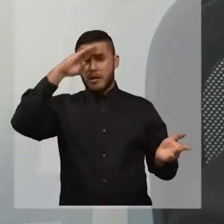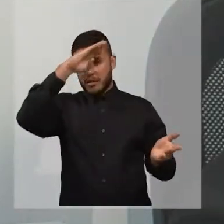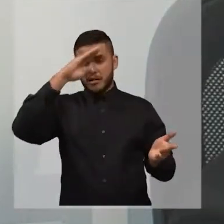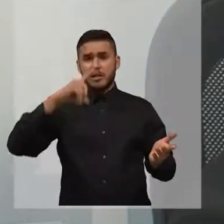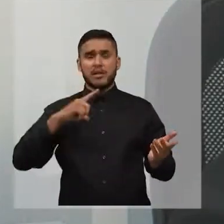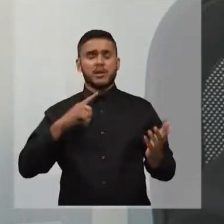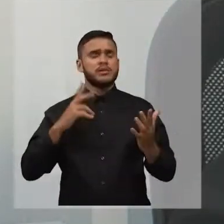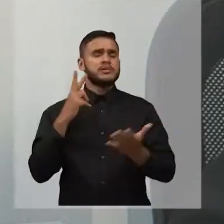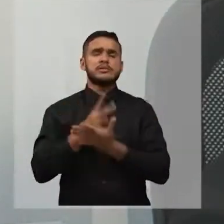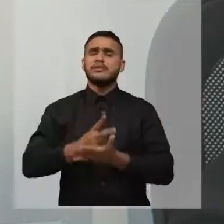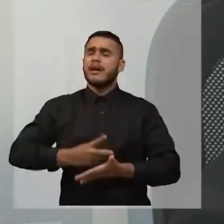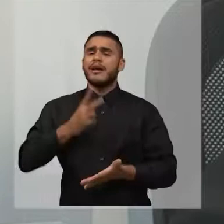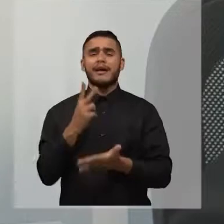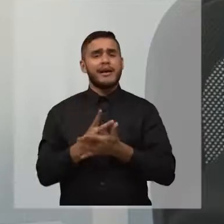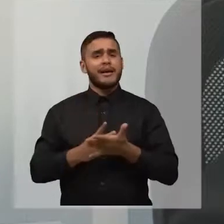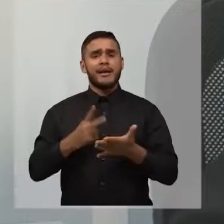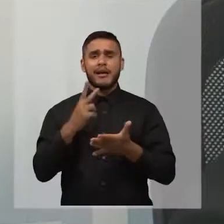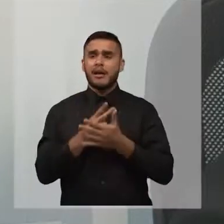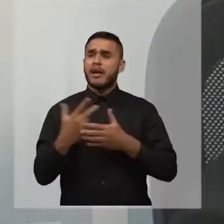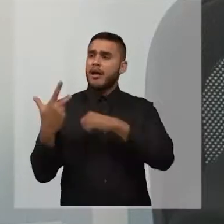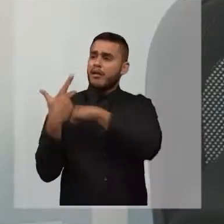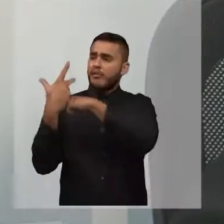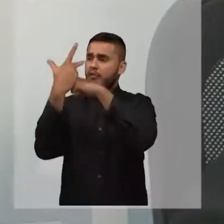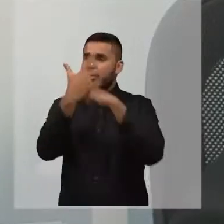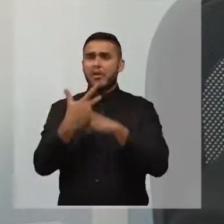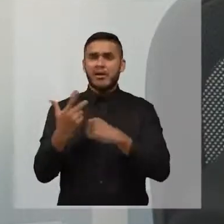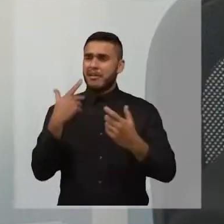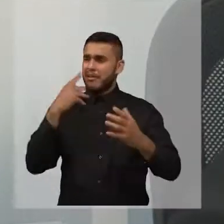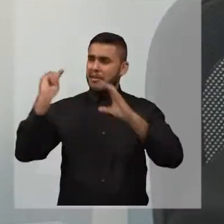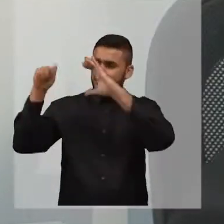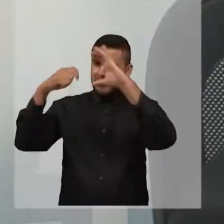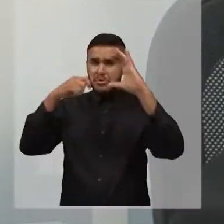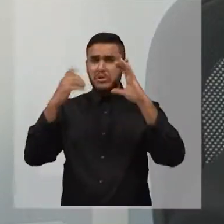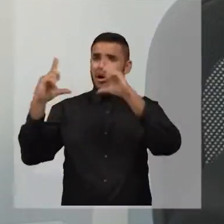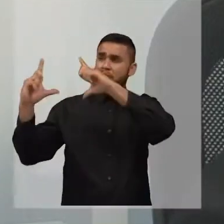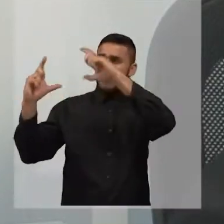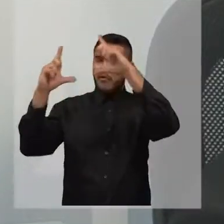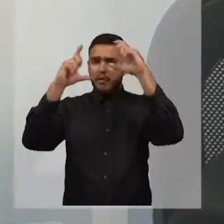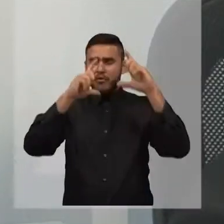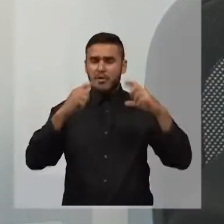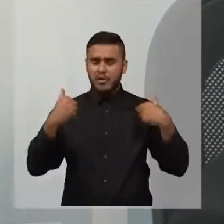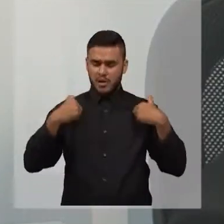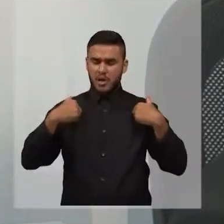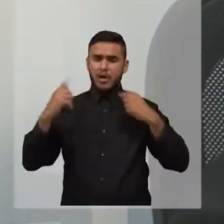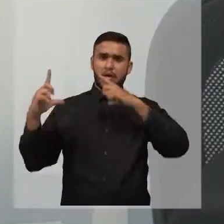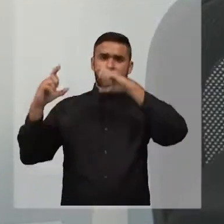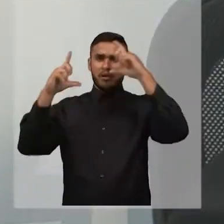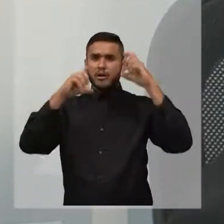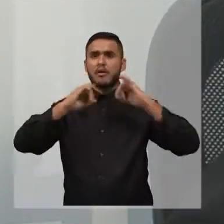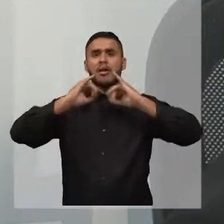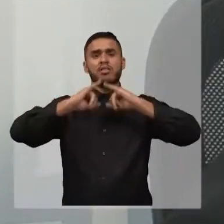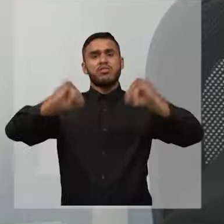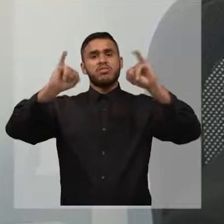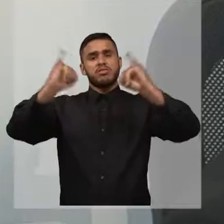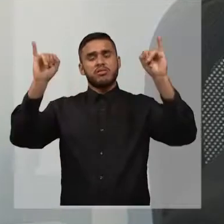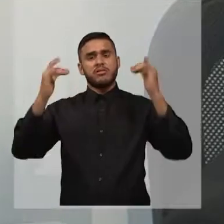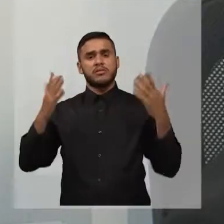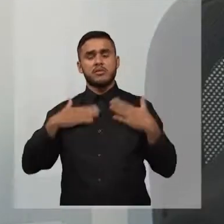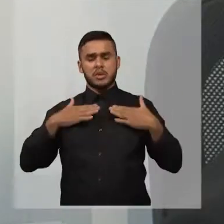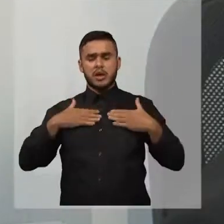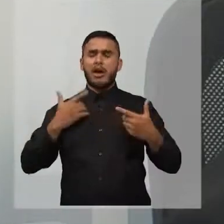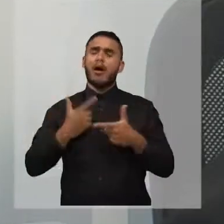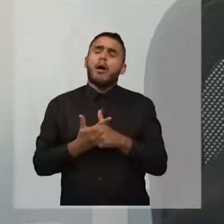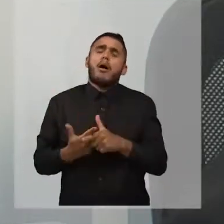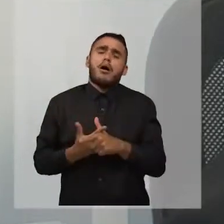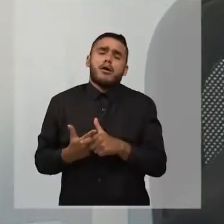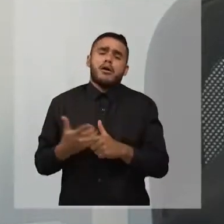todo momento, sendo filmado, tirando fotografia, não é intenção de expor ao máximo o martírio dele, que